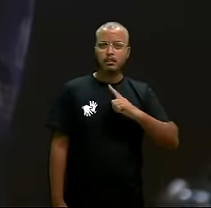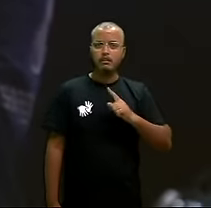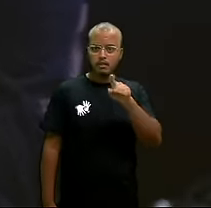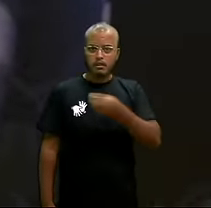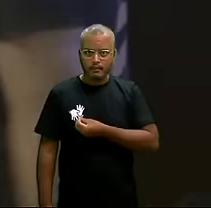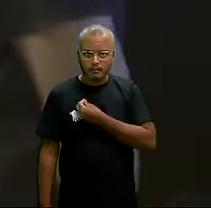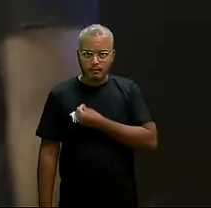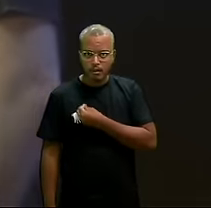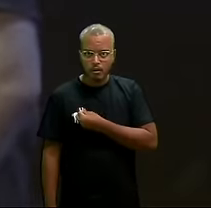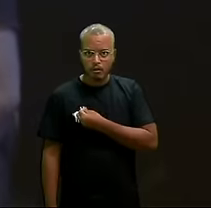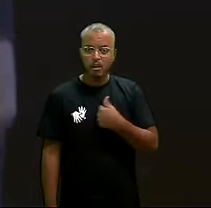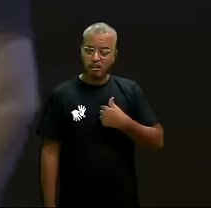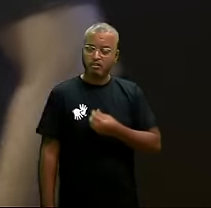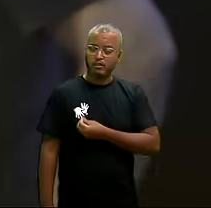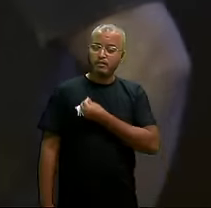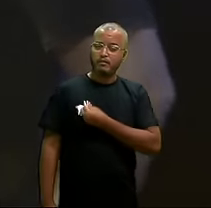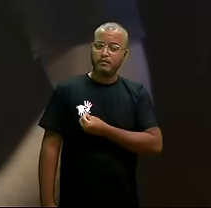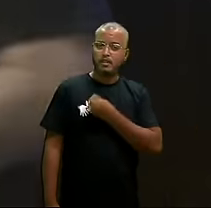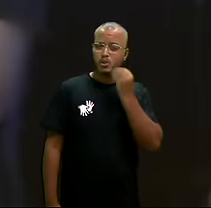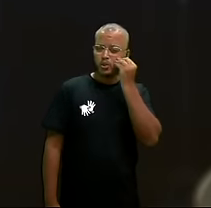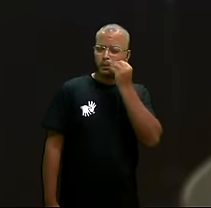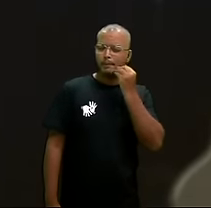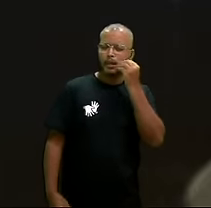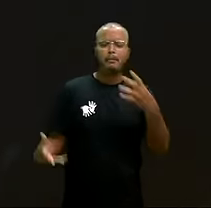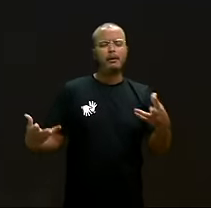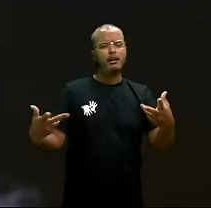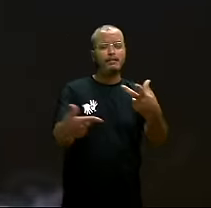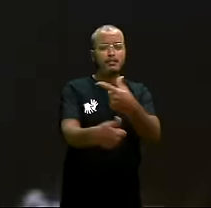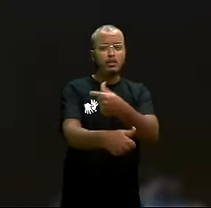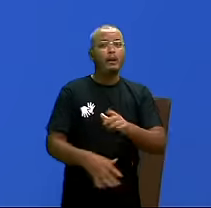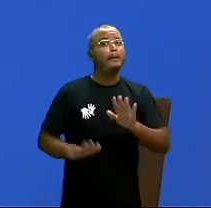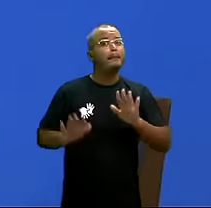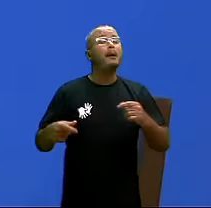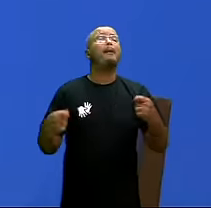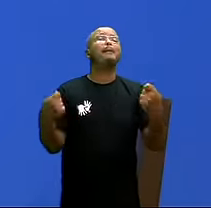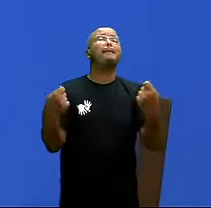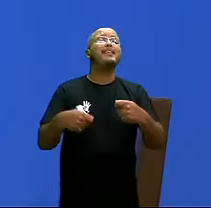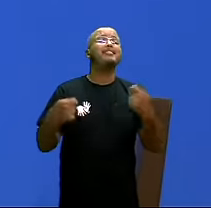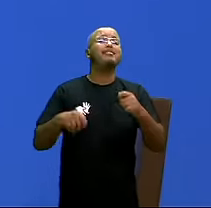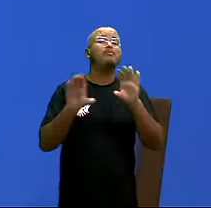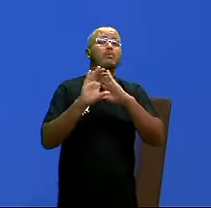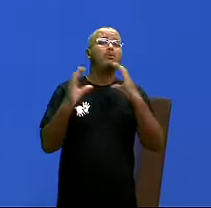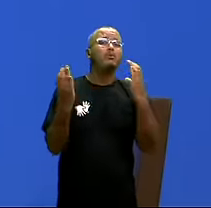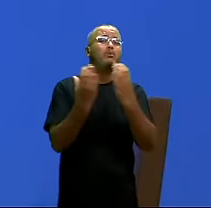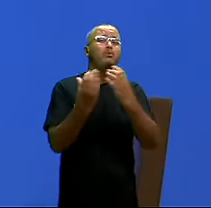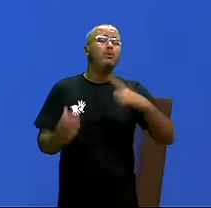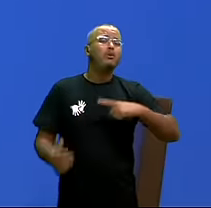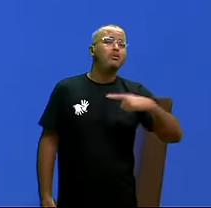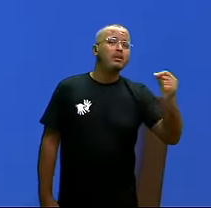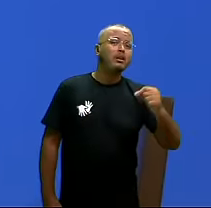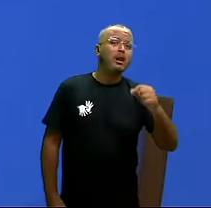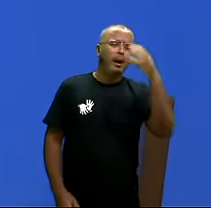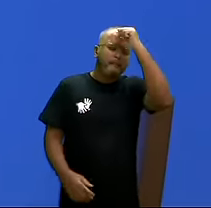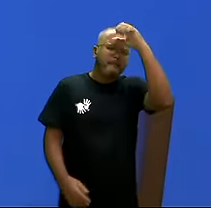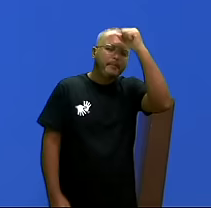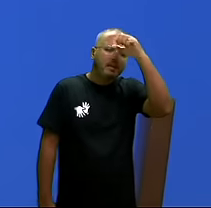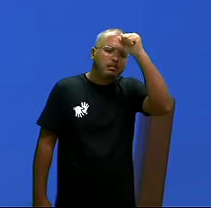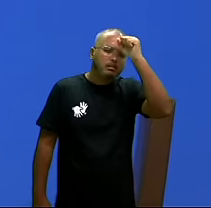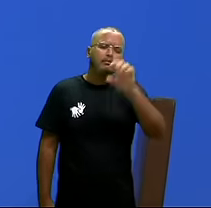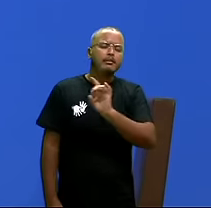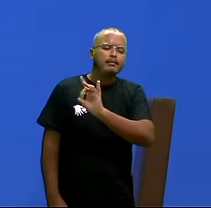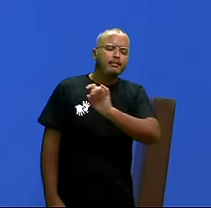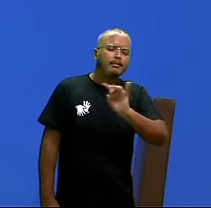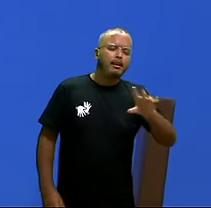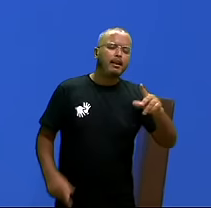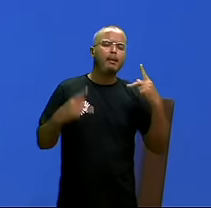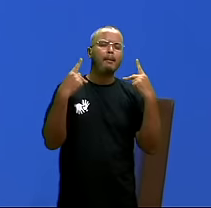vivi coisas absurdas esses dias. Mas é necessário a gente sair de uma conferência como essa, pegando cada lição. E você viu como é que é incrível,